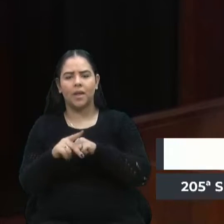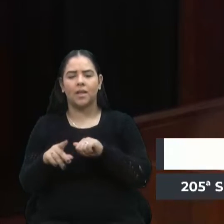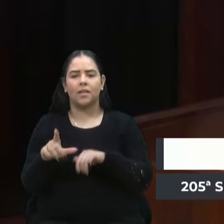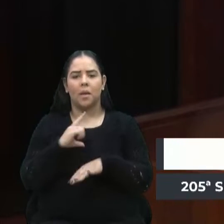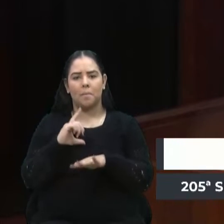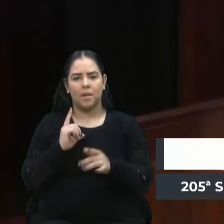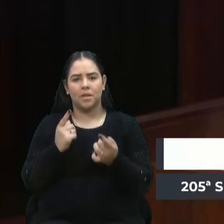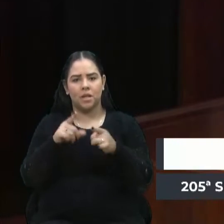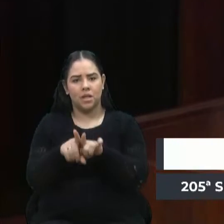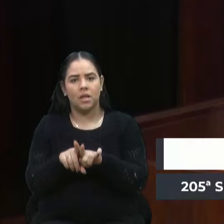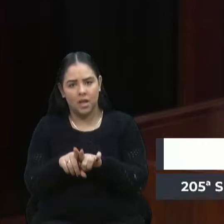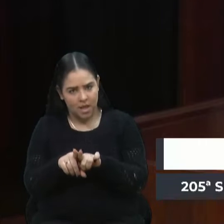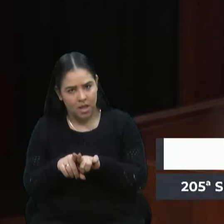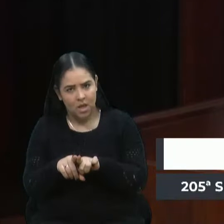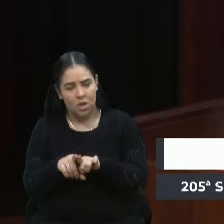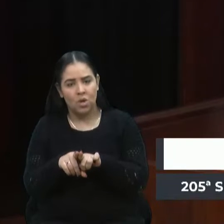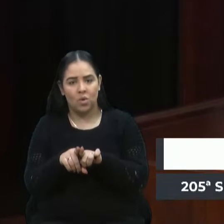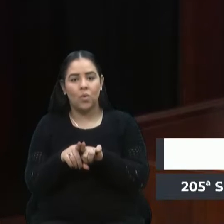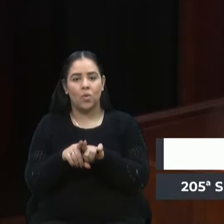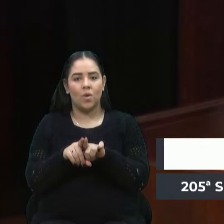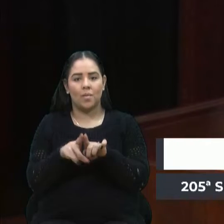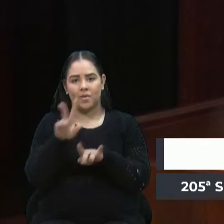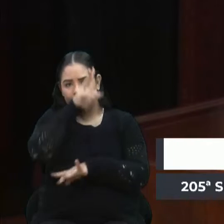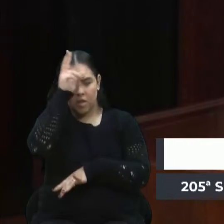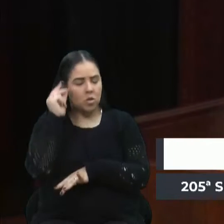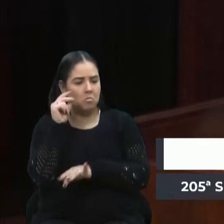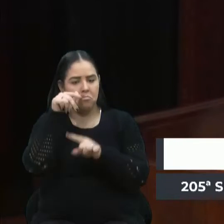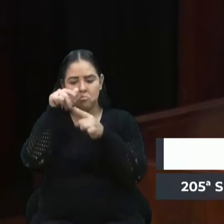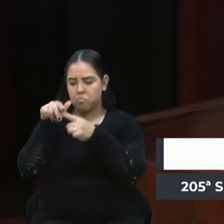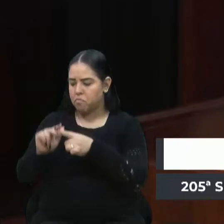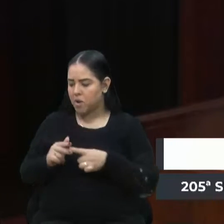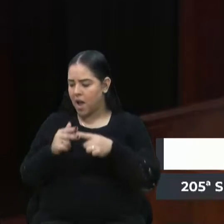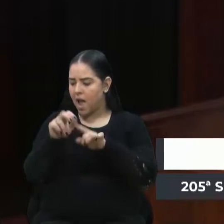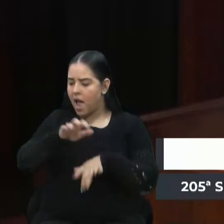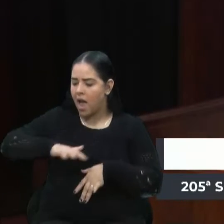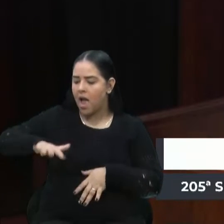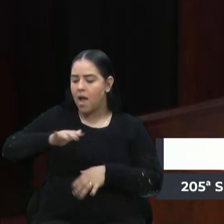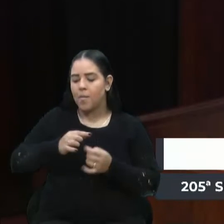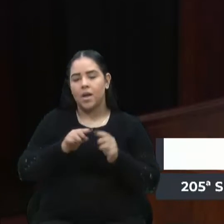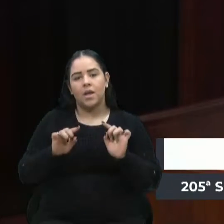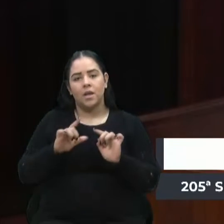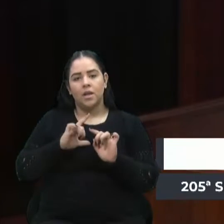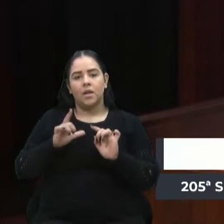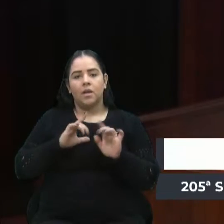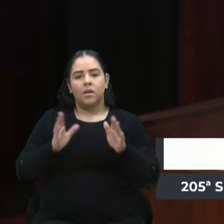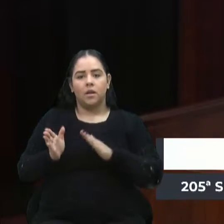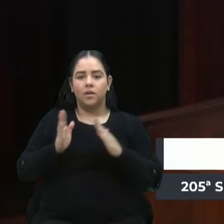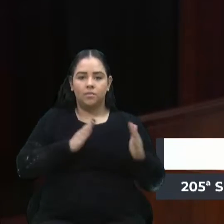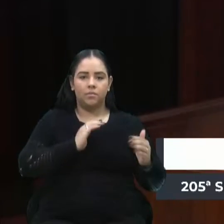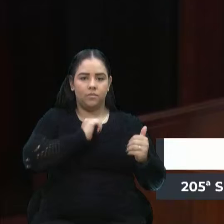Caxias do Sul, se revitalizou aquela área. Porém, aquela outra área ali da estação férrea,